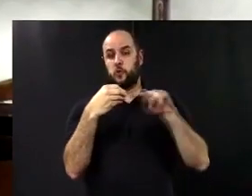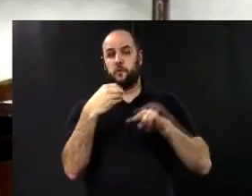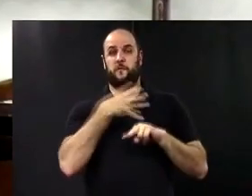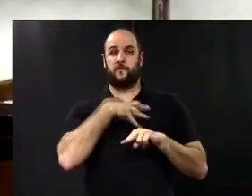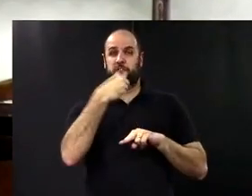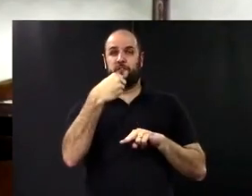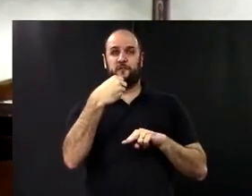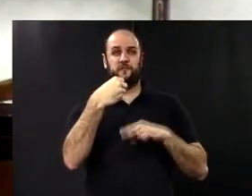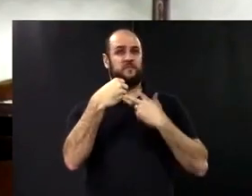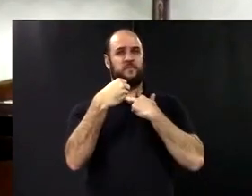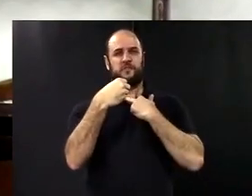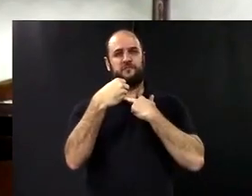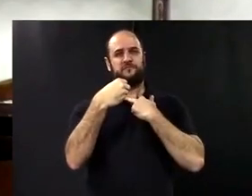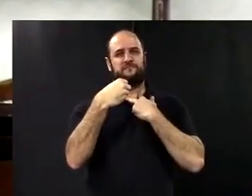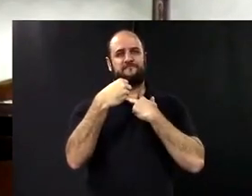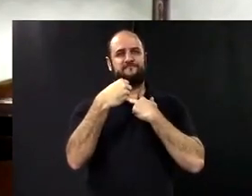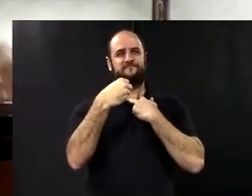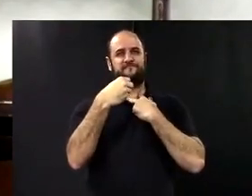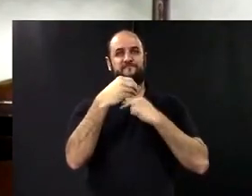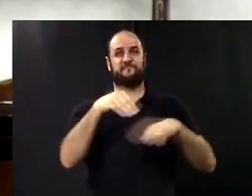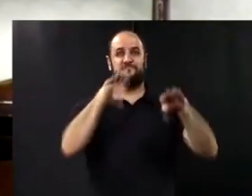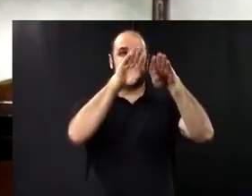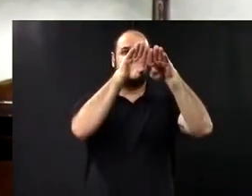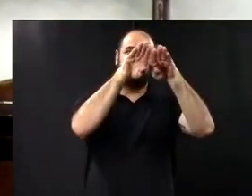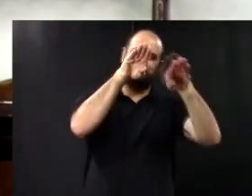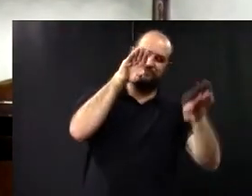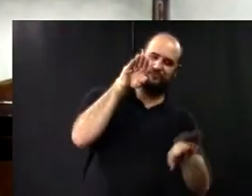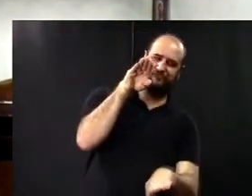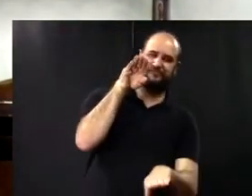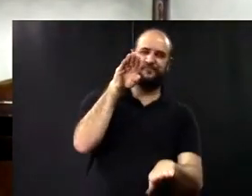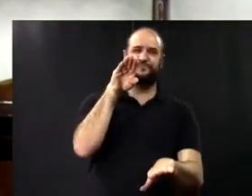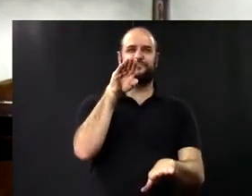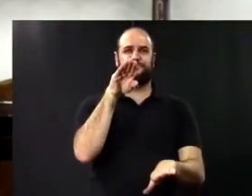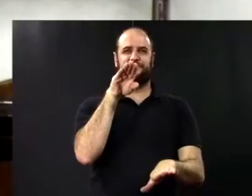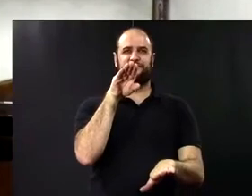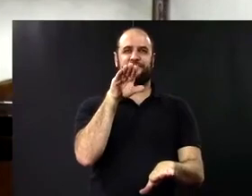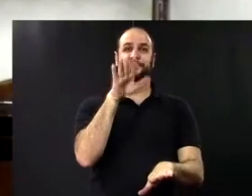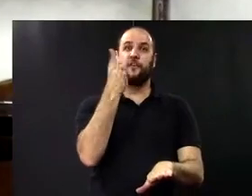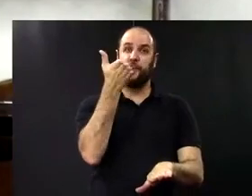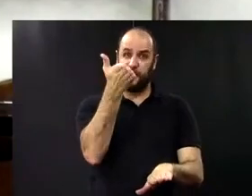Talvez será um bastardo. Por isso, filho,